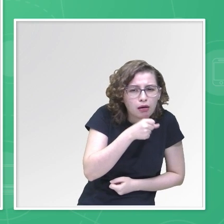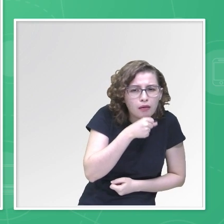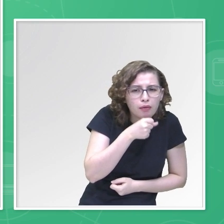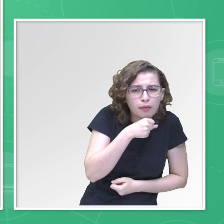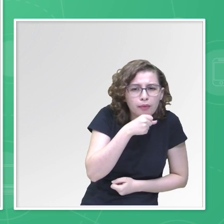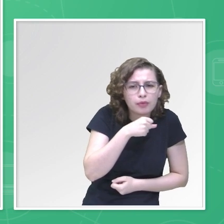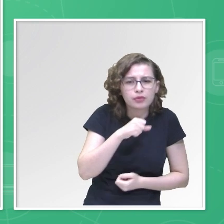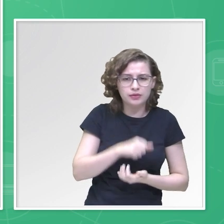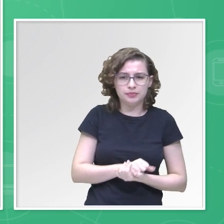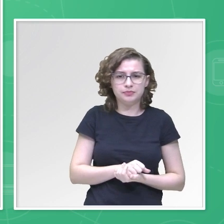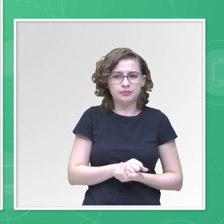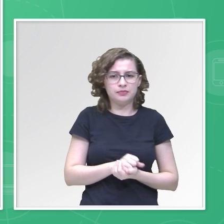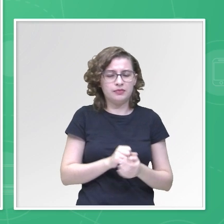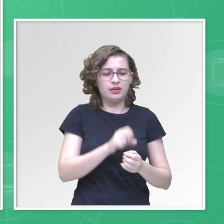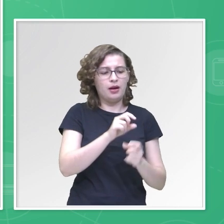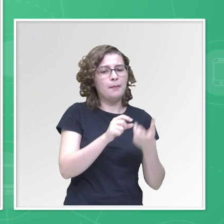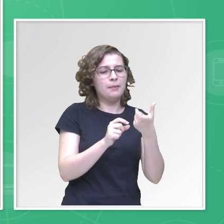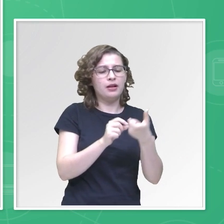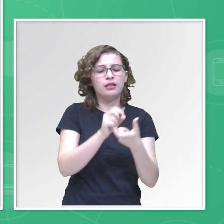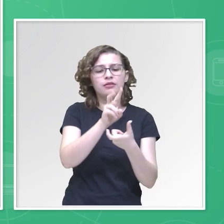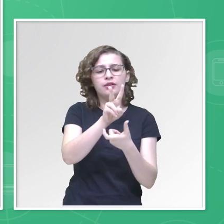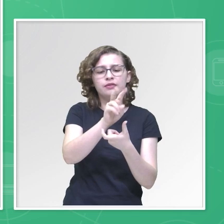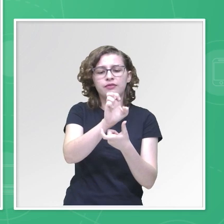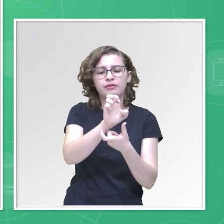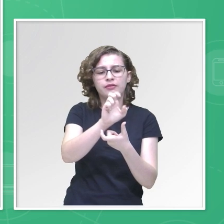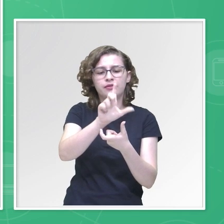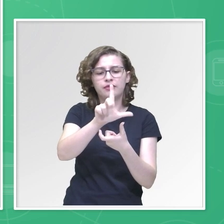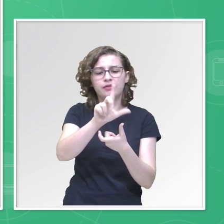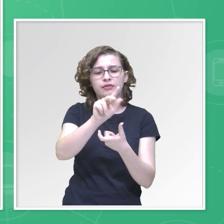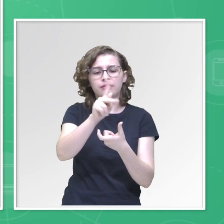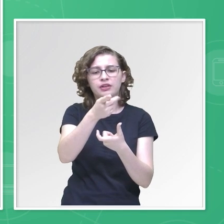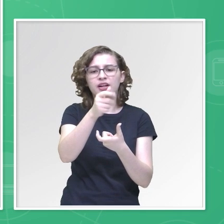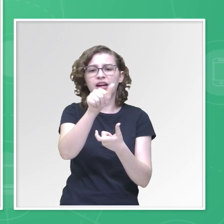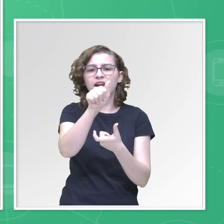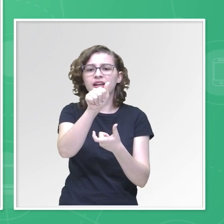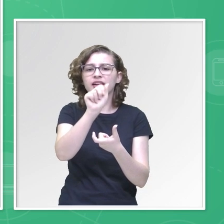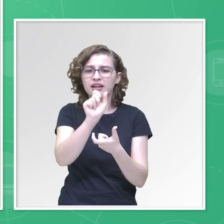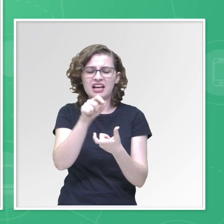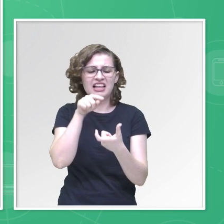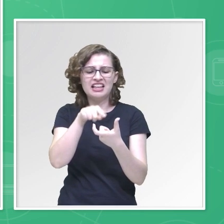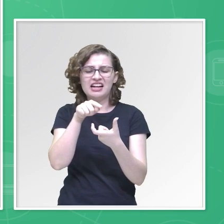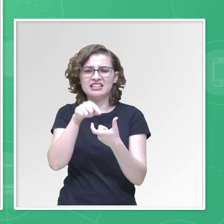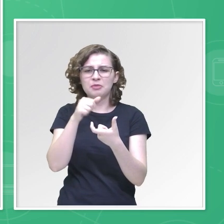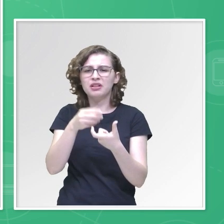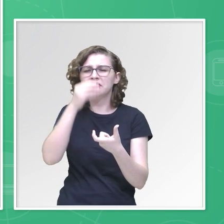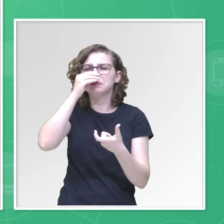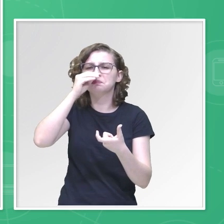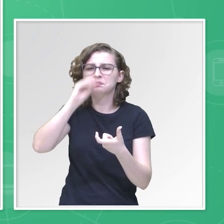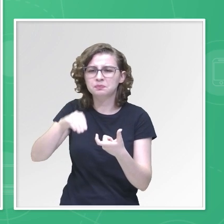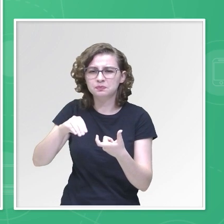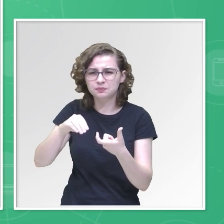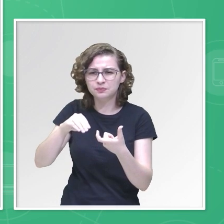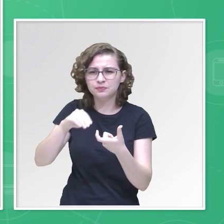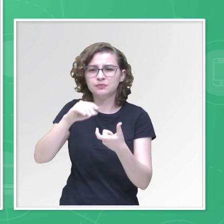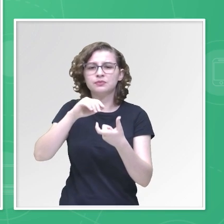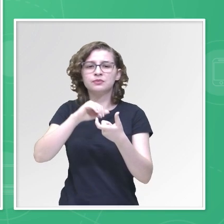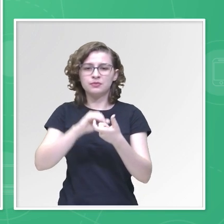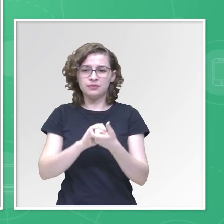ele está utilizando essa palavra de forma negativa de forma pejorativa